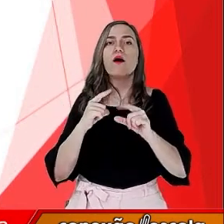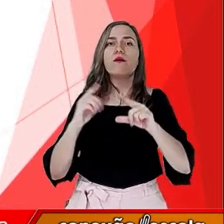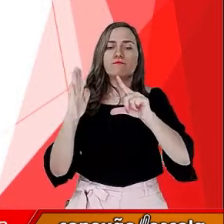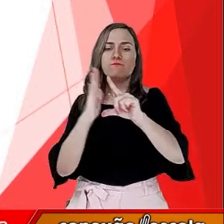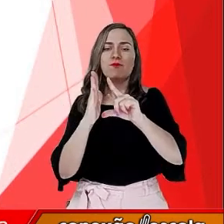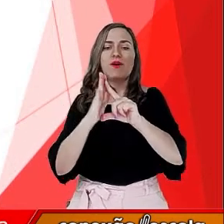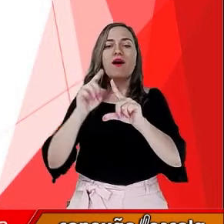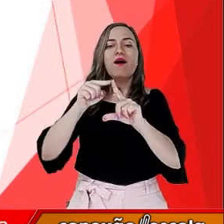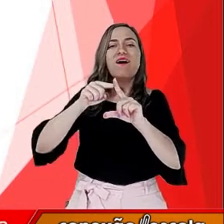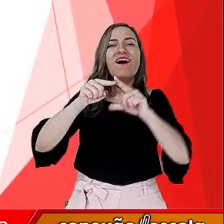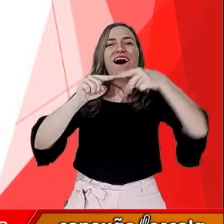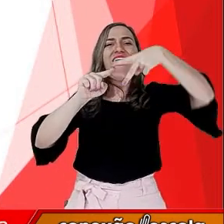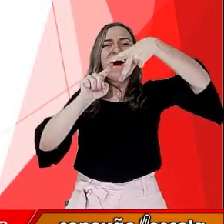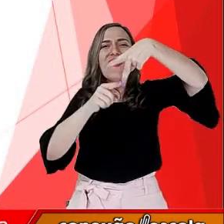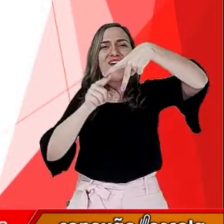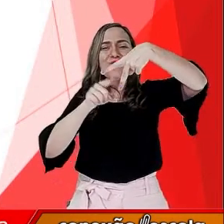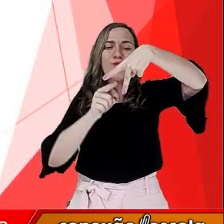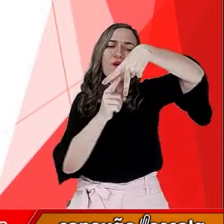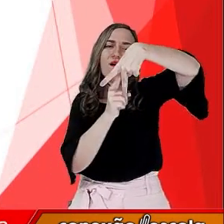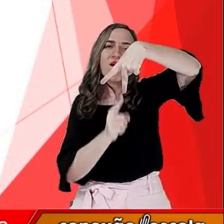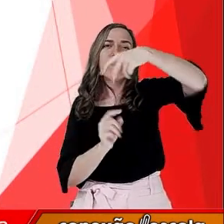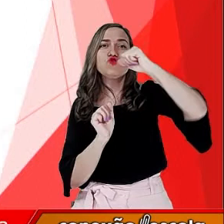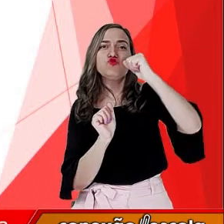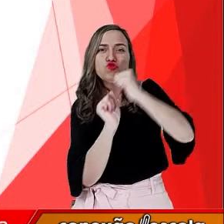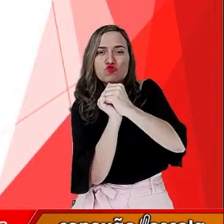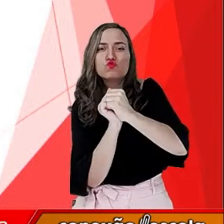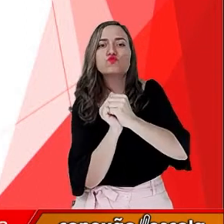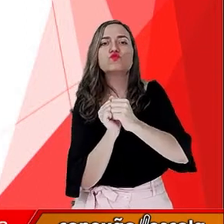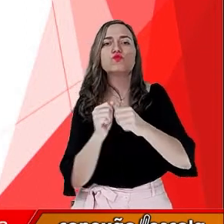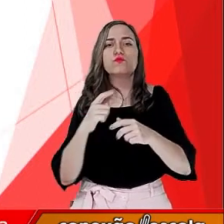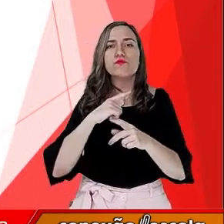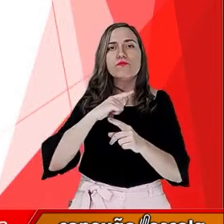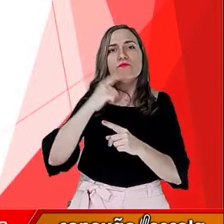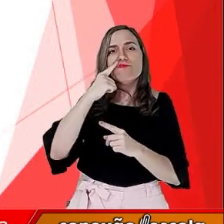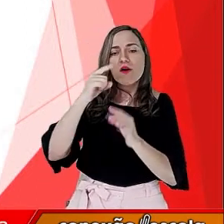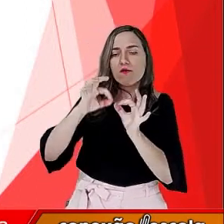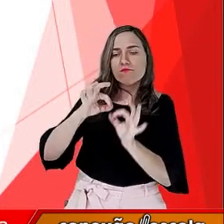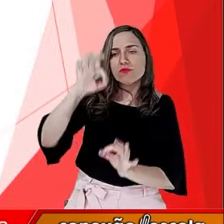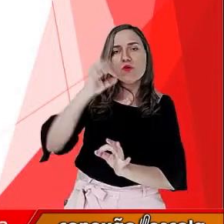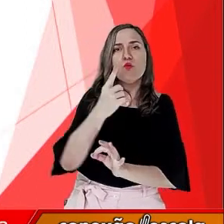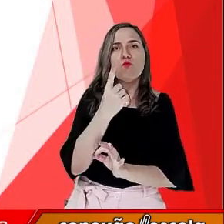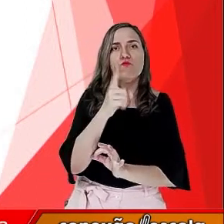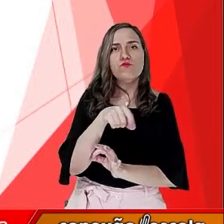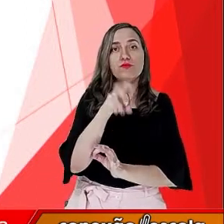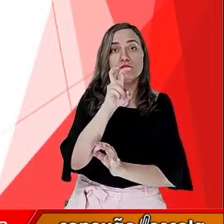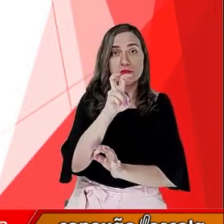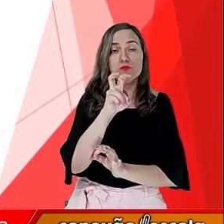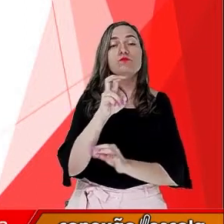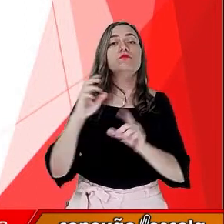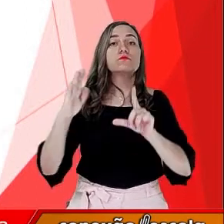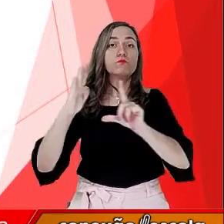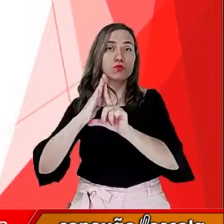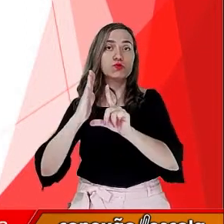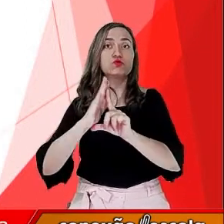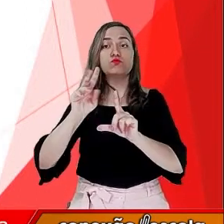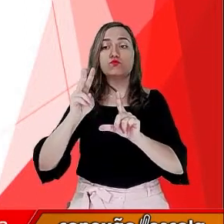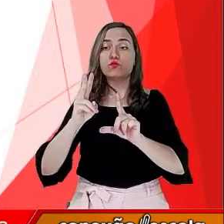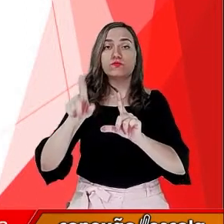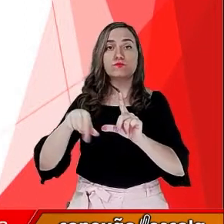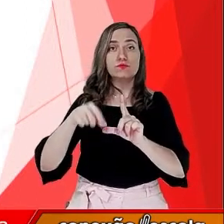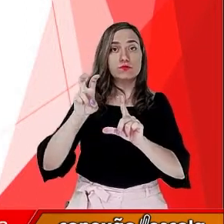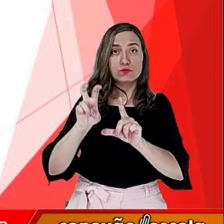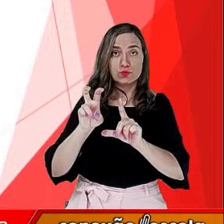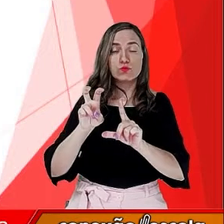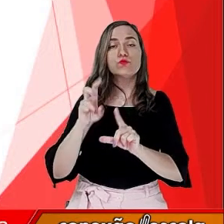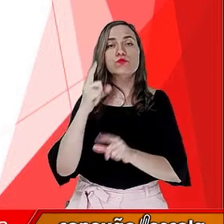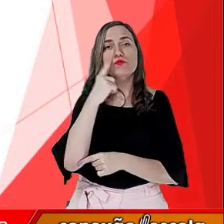está vizinho ao alfa, mede 1,5 e a hipotenusa sempre 2,5 no menor triângulo. Então,